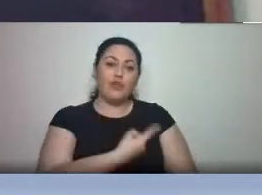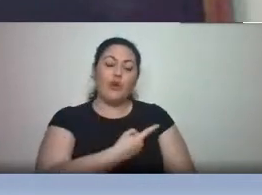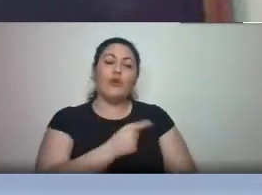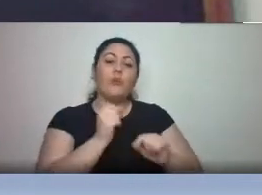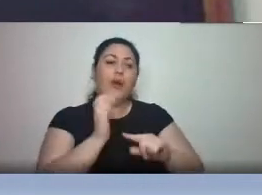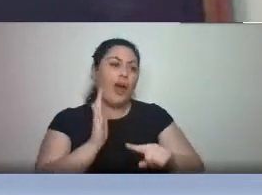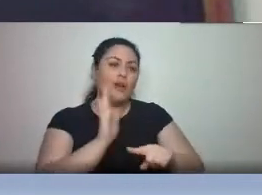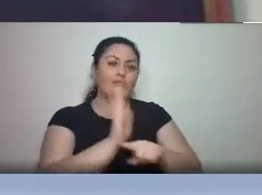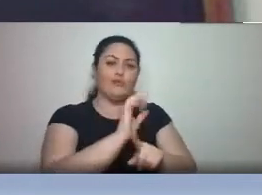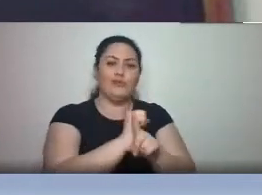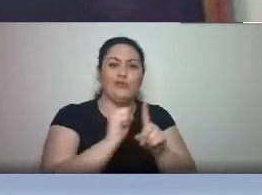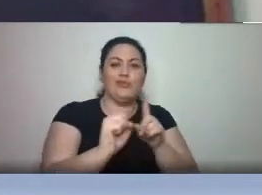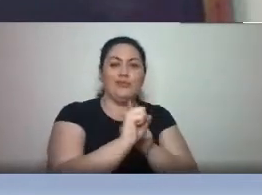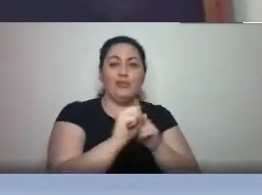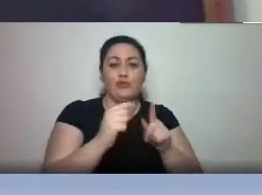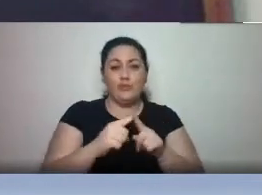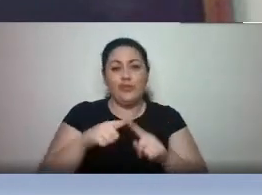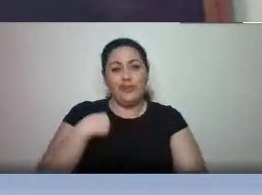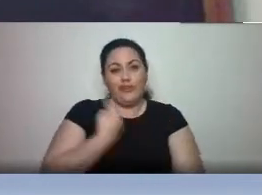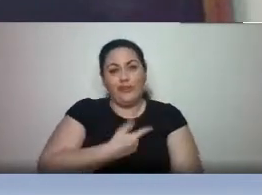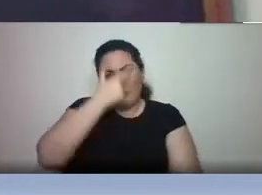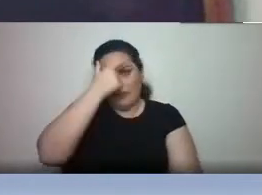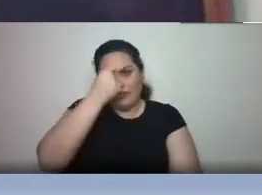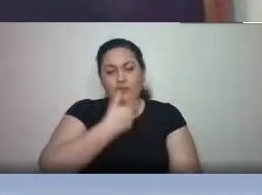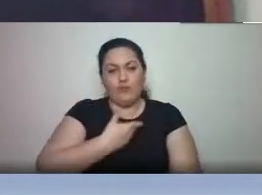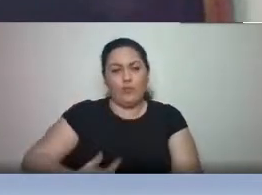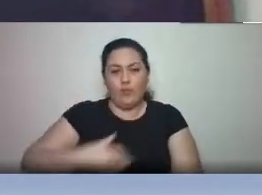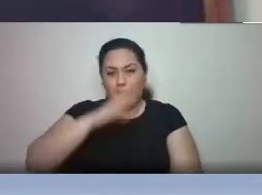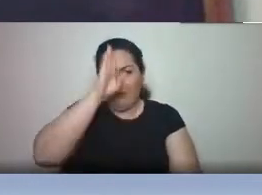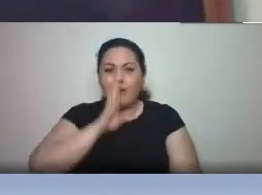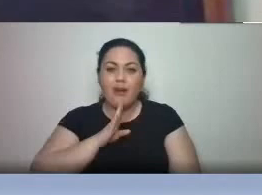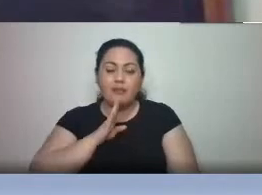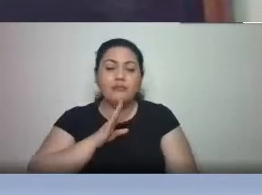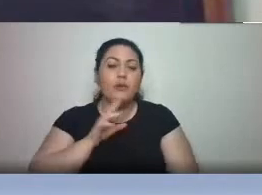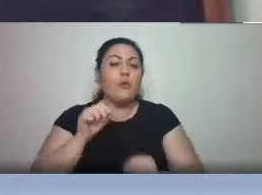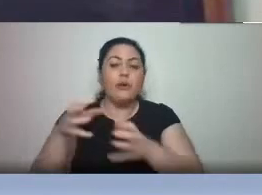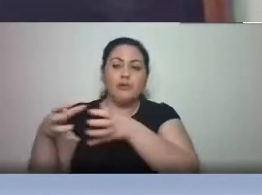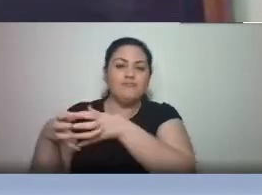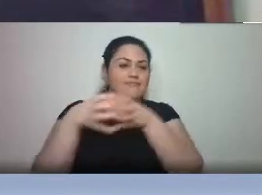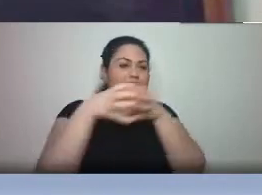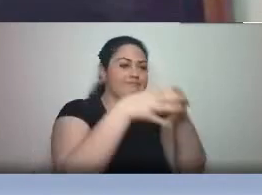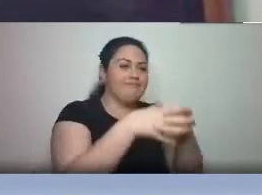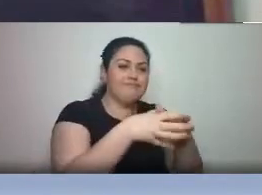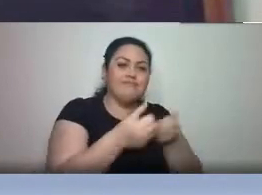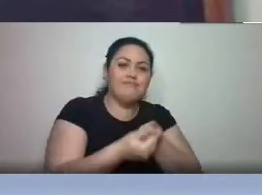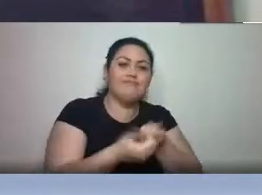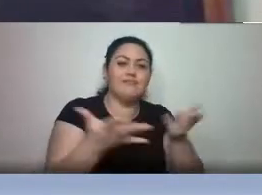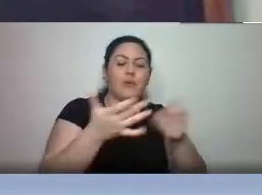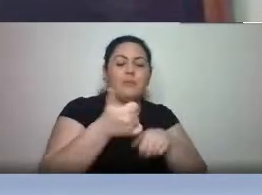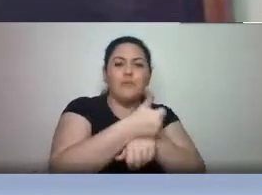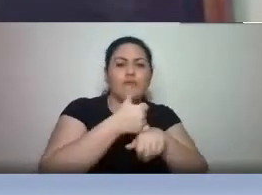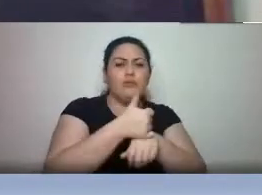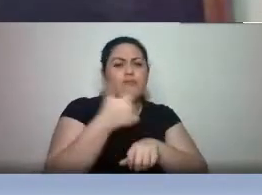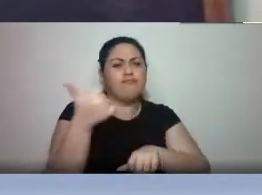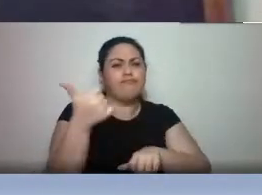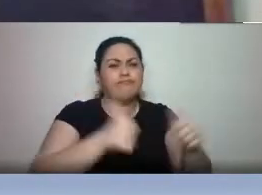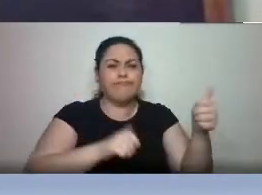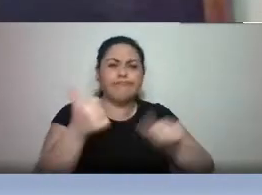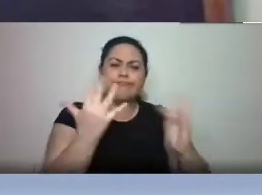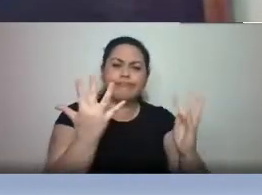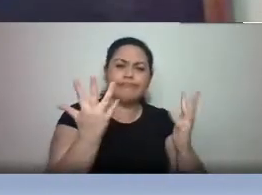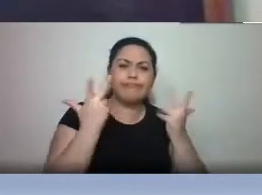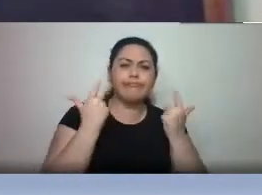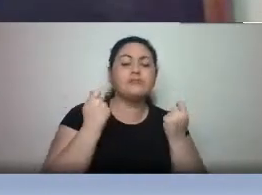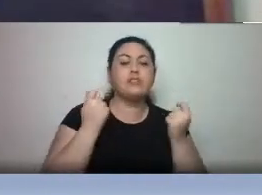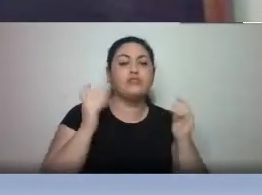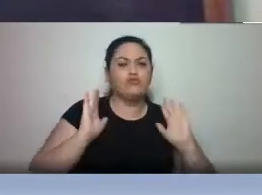enquanto universidade pública e gratuita, entregando um grupo de profissionais altamente qualificados que